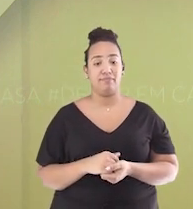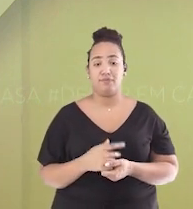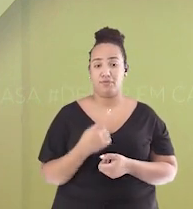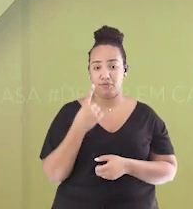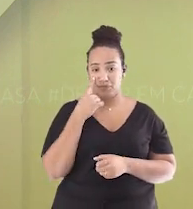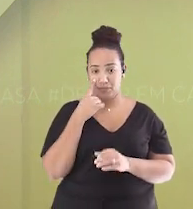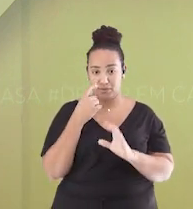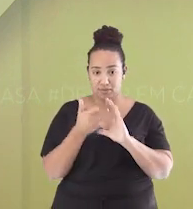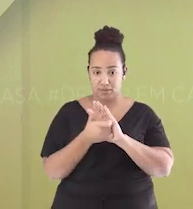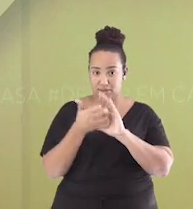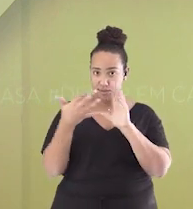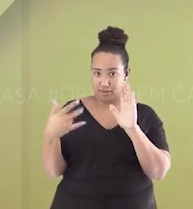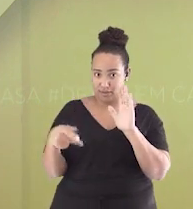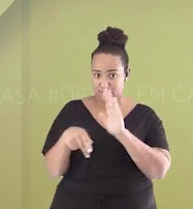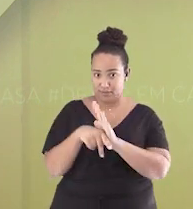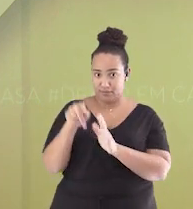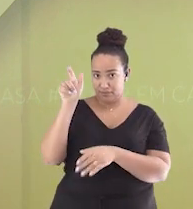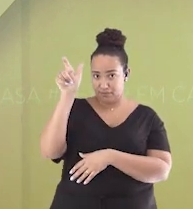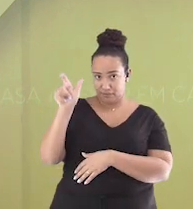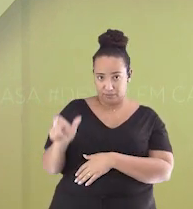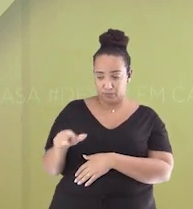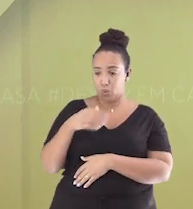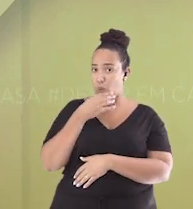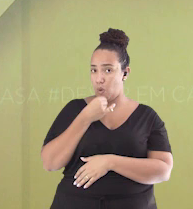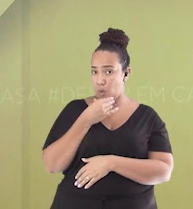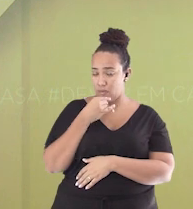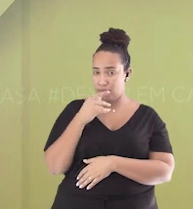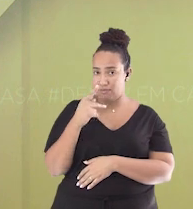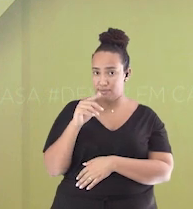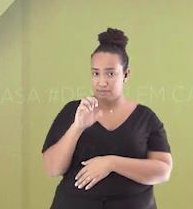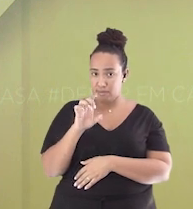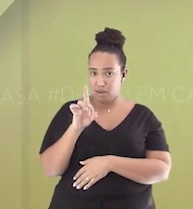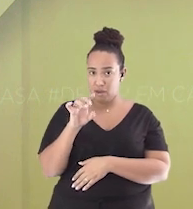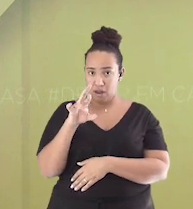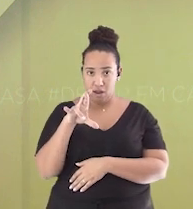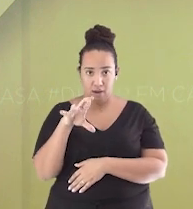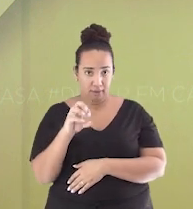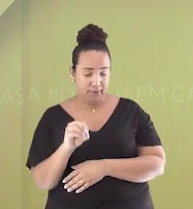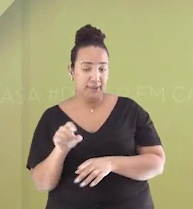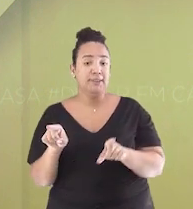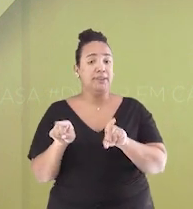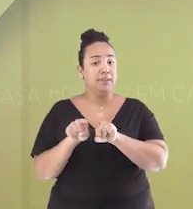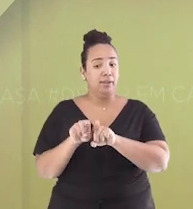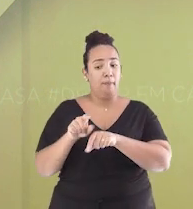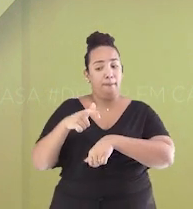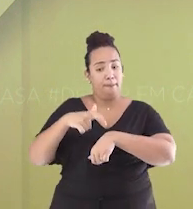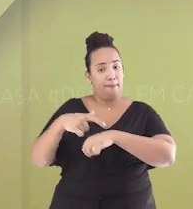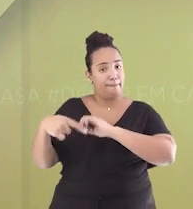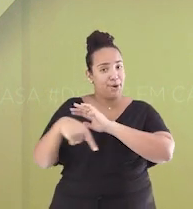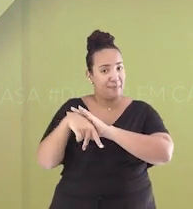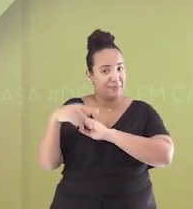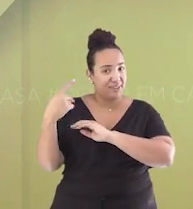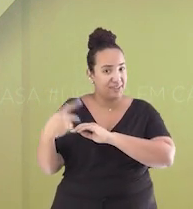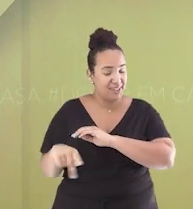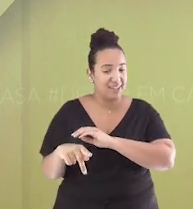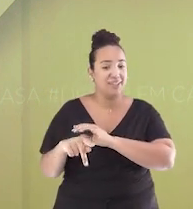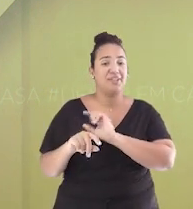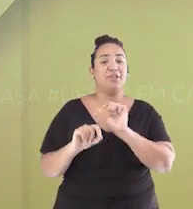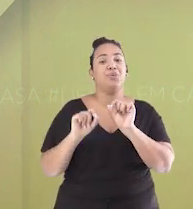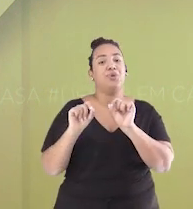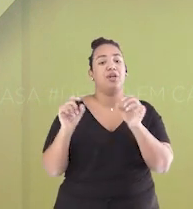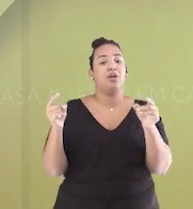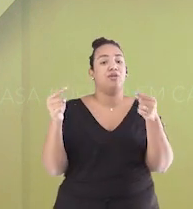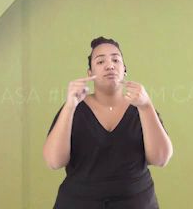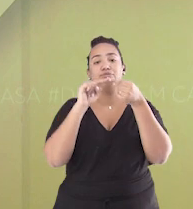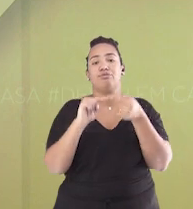as características existentes da pessoa do Pedro Scooby, mais as situações vividas por ele e o que acontece